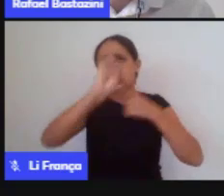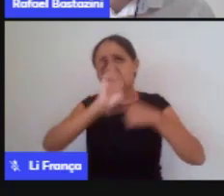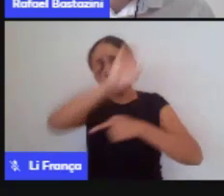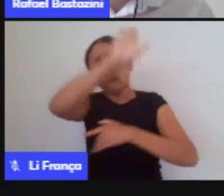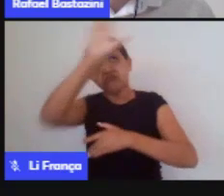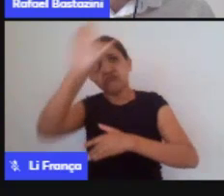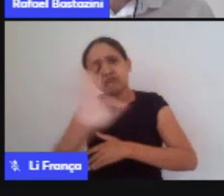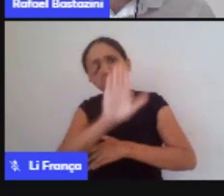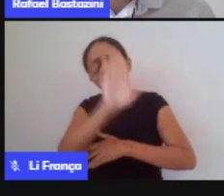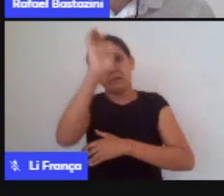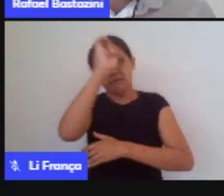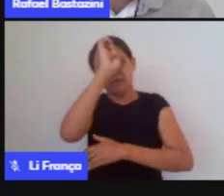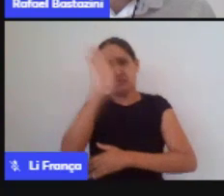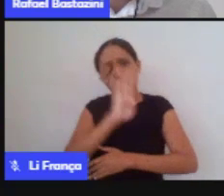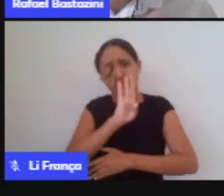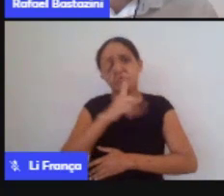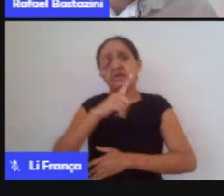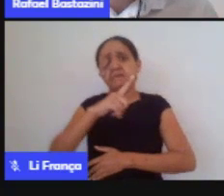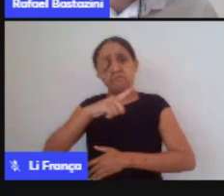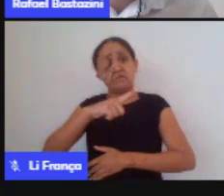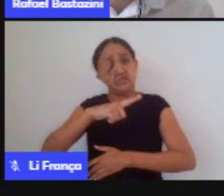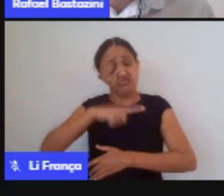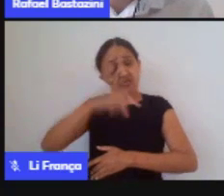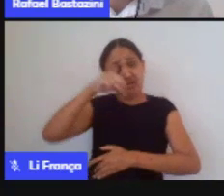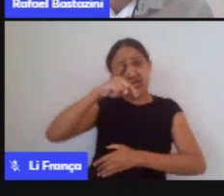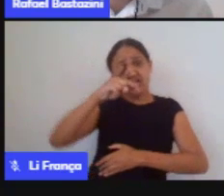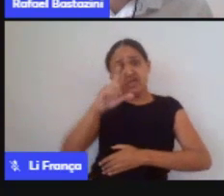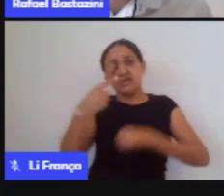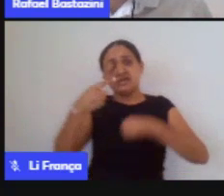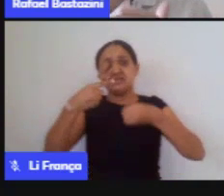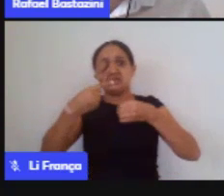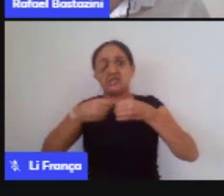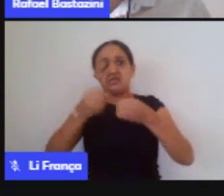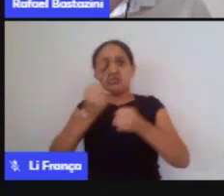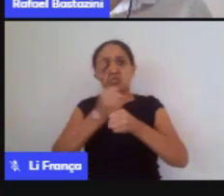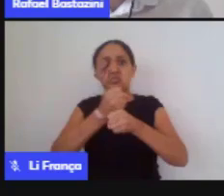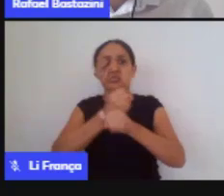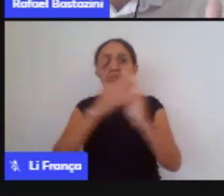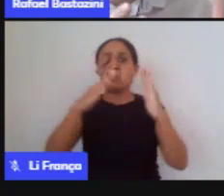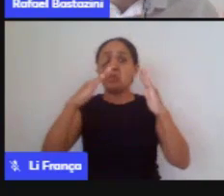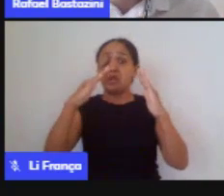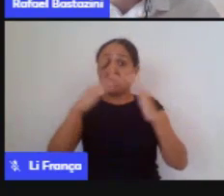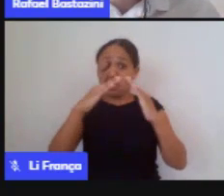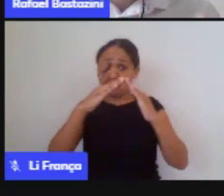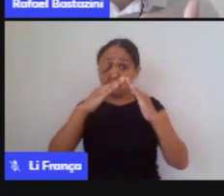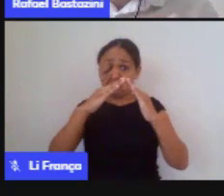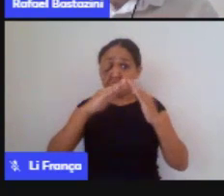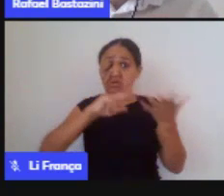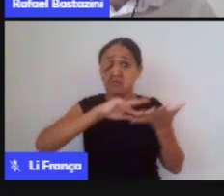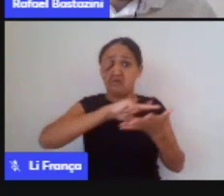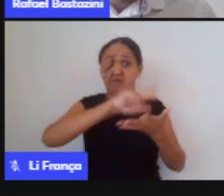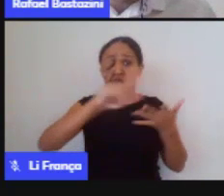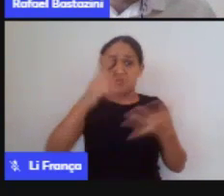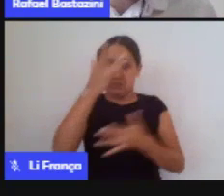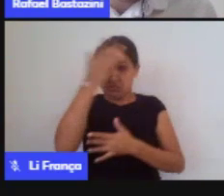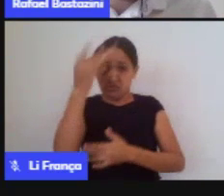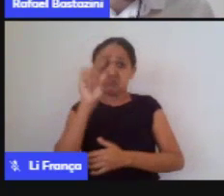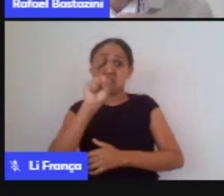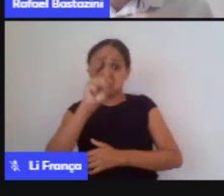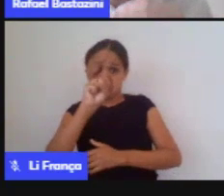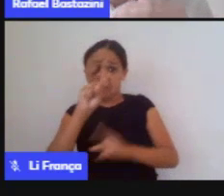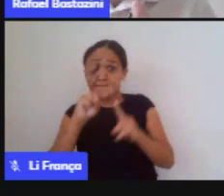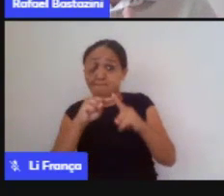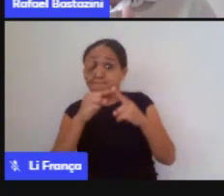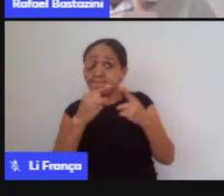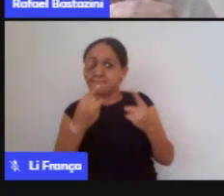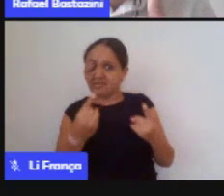brasileiro e que foi efetivada na cidade, construiu casa para todo mundo. Sim, por um lado é bom, mas vejamos